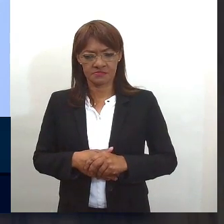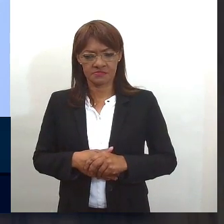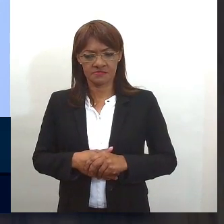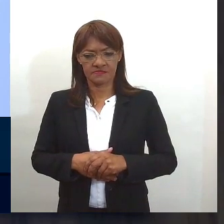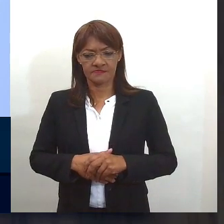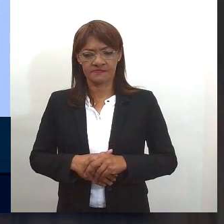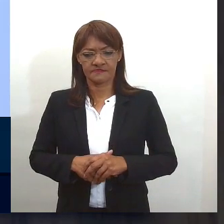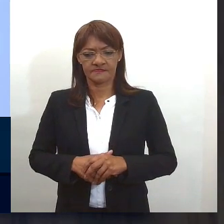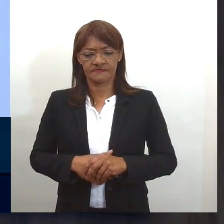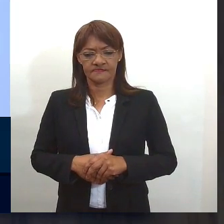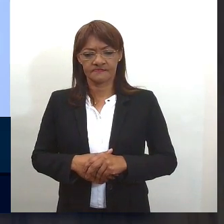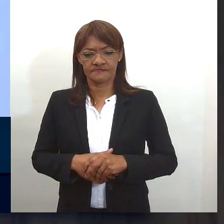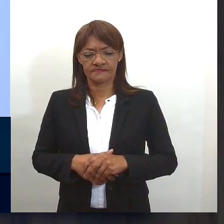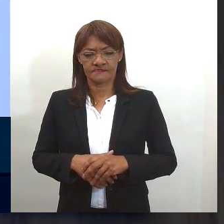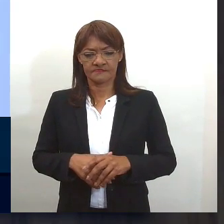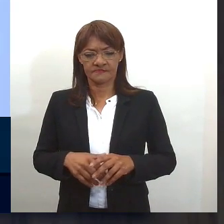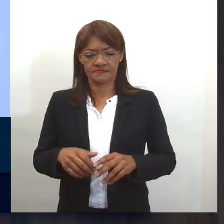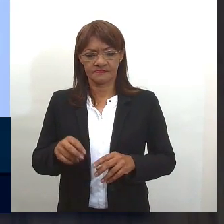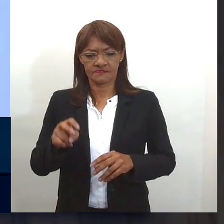50,14% em 2022,